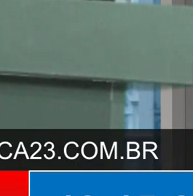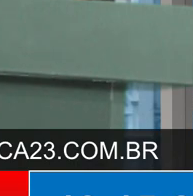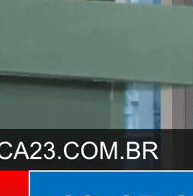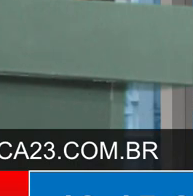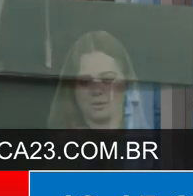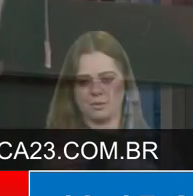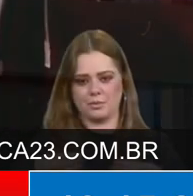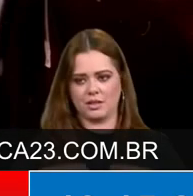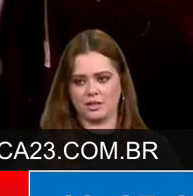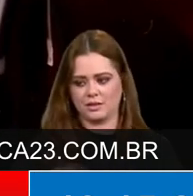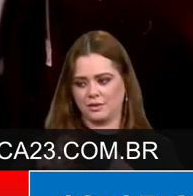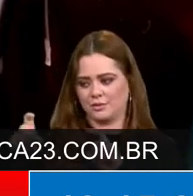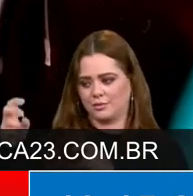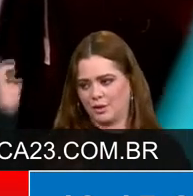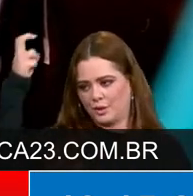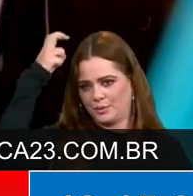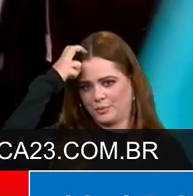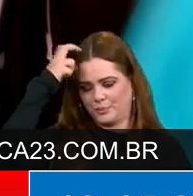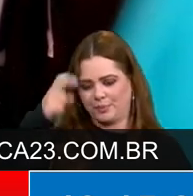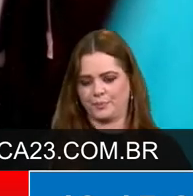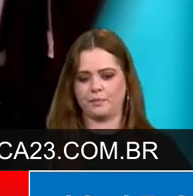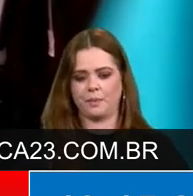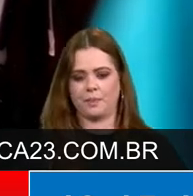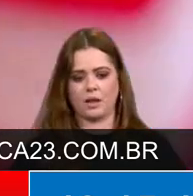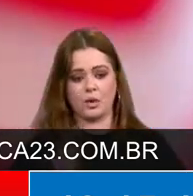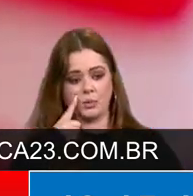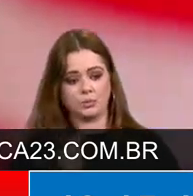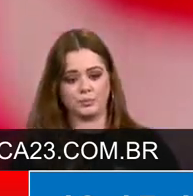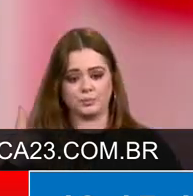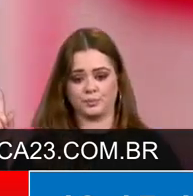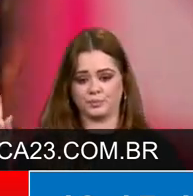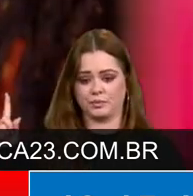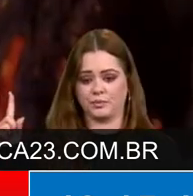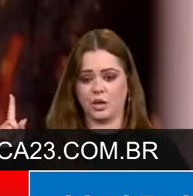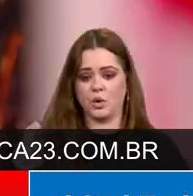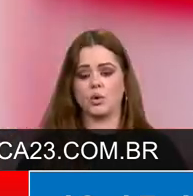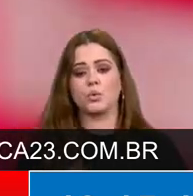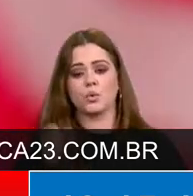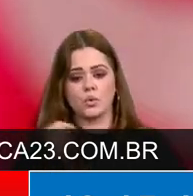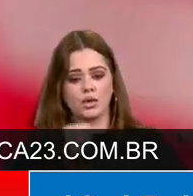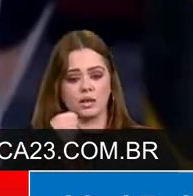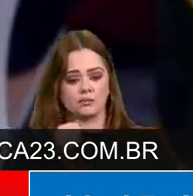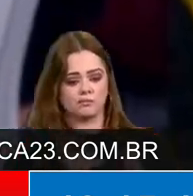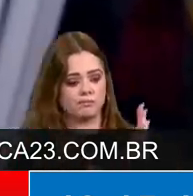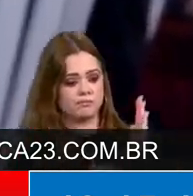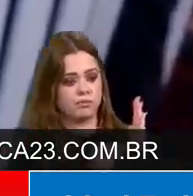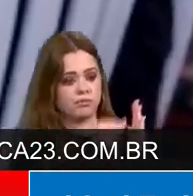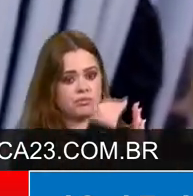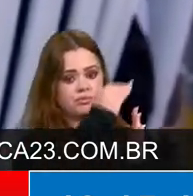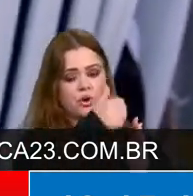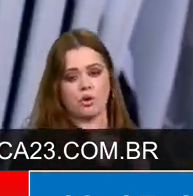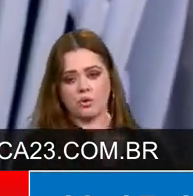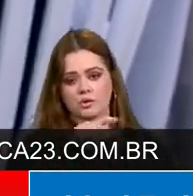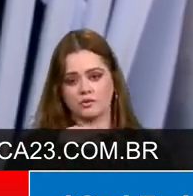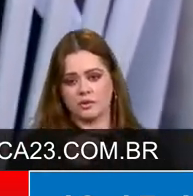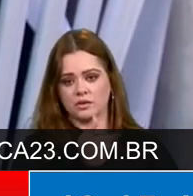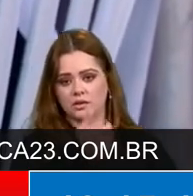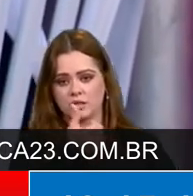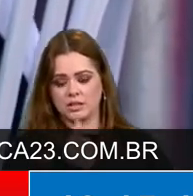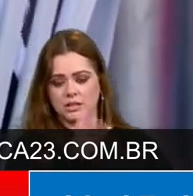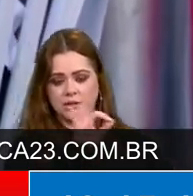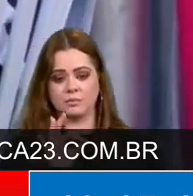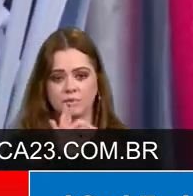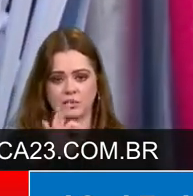nessa matéria. Os dados mostram que o setor cervejeiro cresceu 11,6% com a abertura de